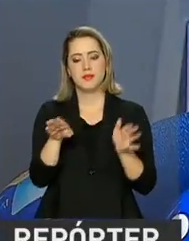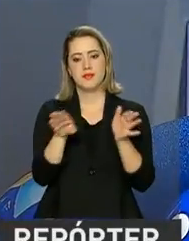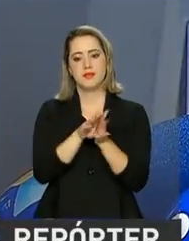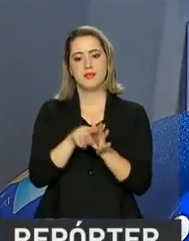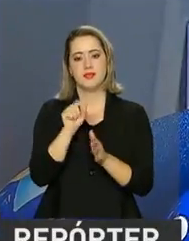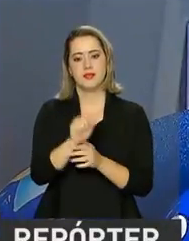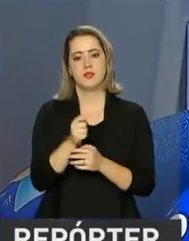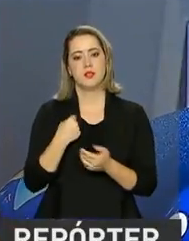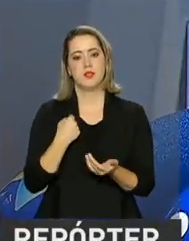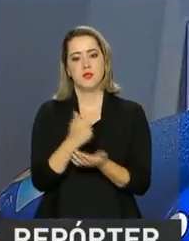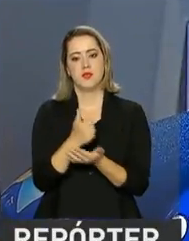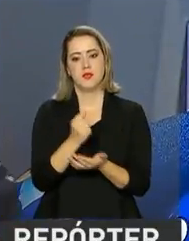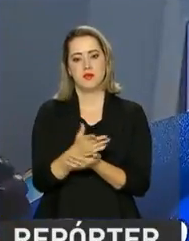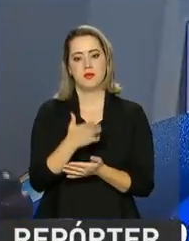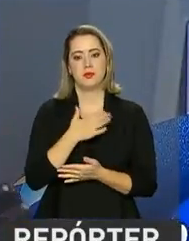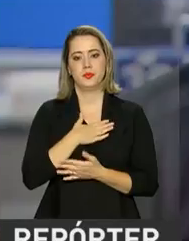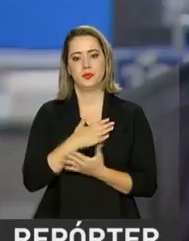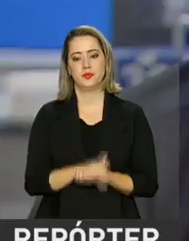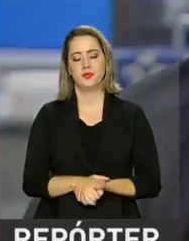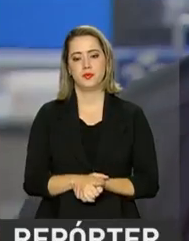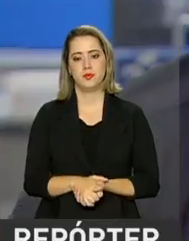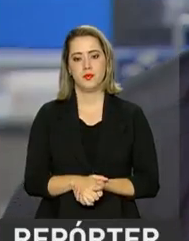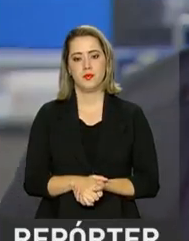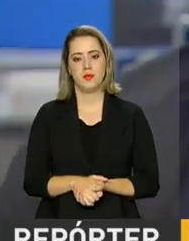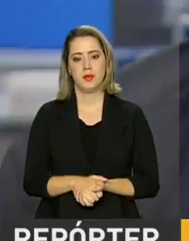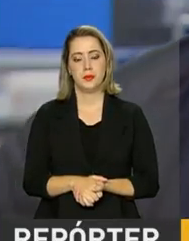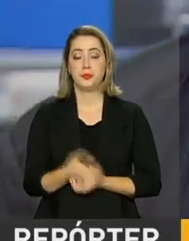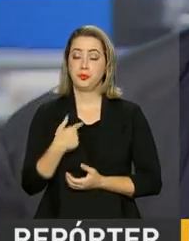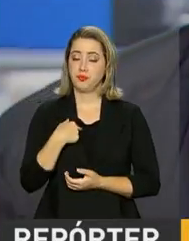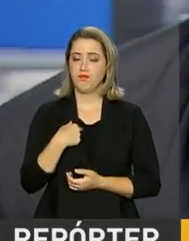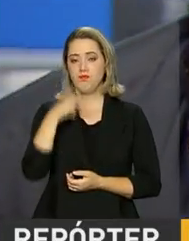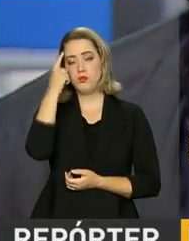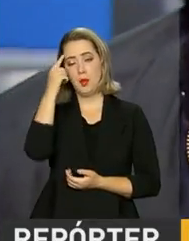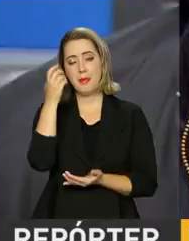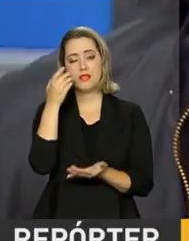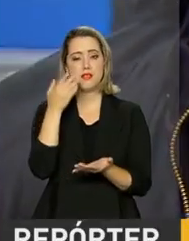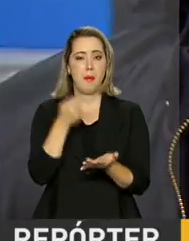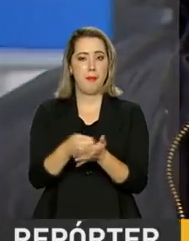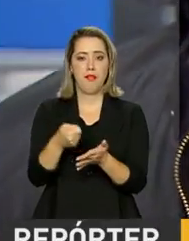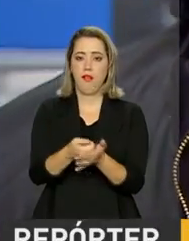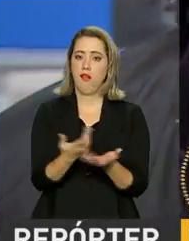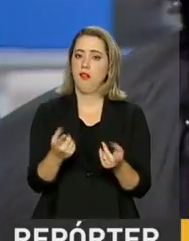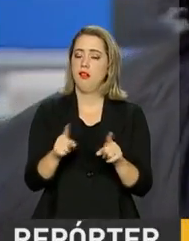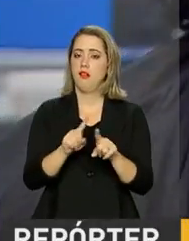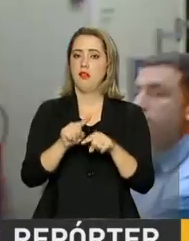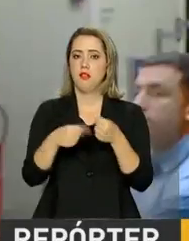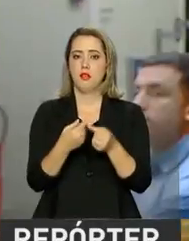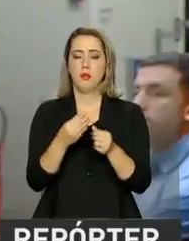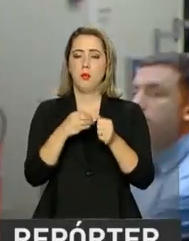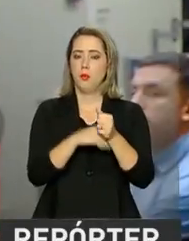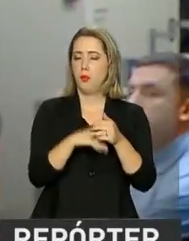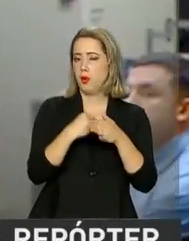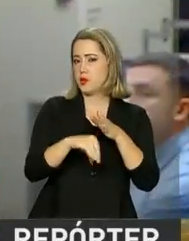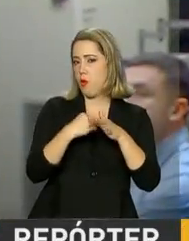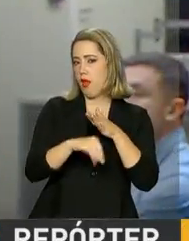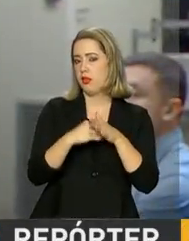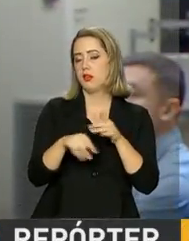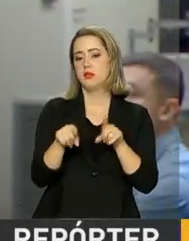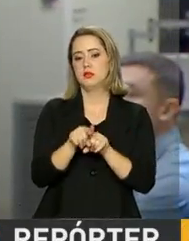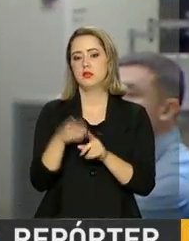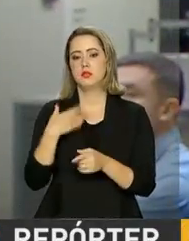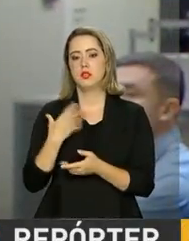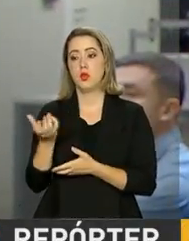vou comprar algumas coisinhas pra mim e eu pensei algumas com resguarda o restante com uma eventual emergência tem sim investir